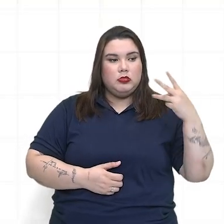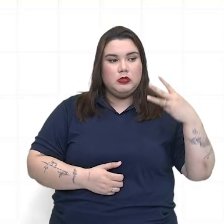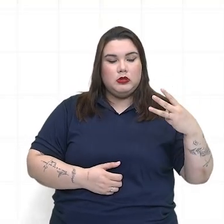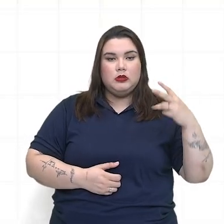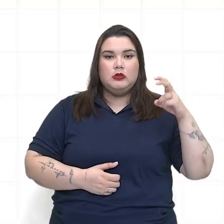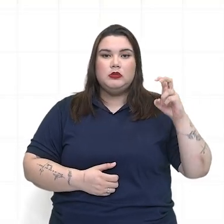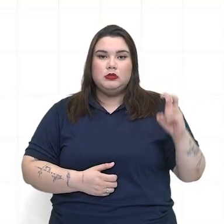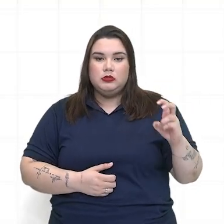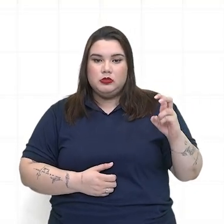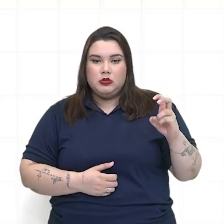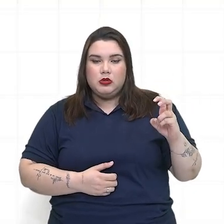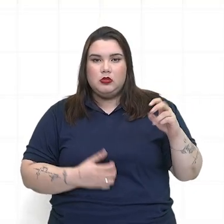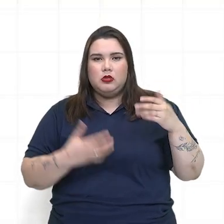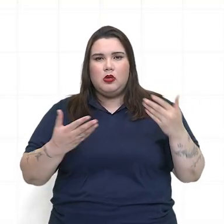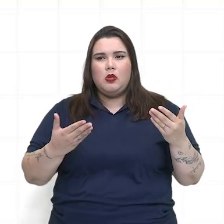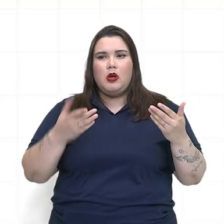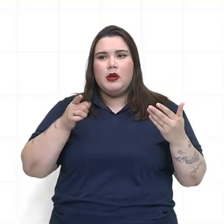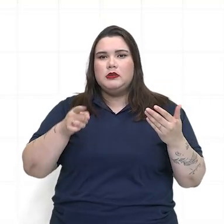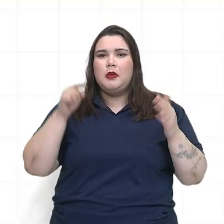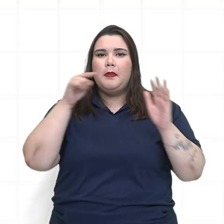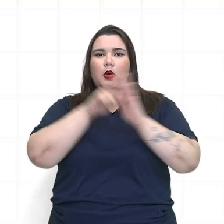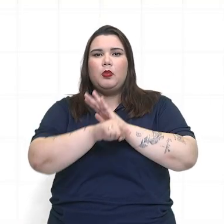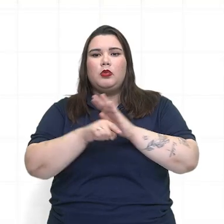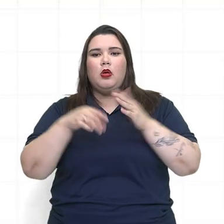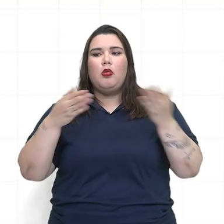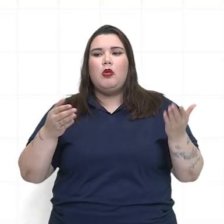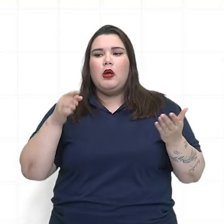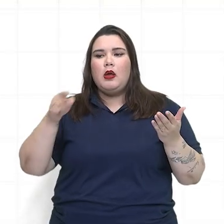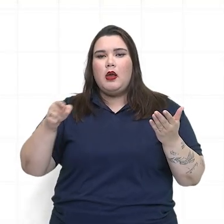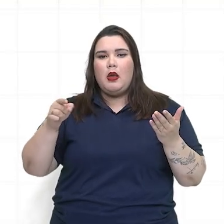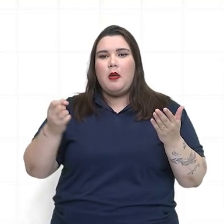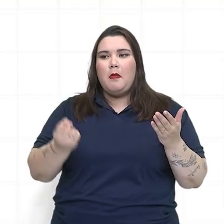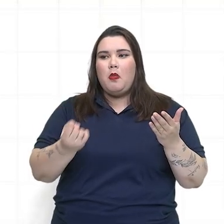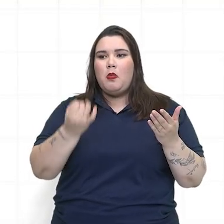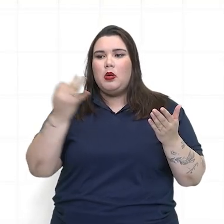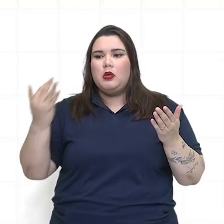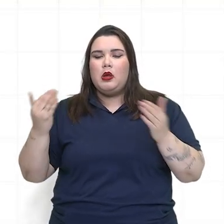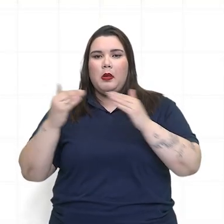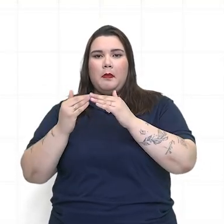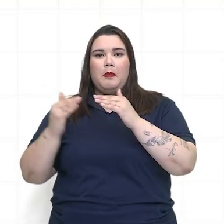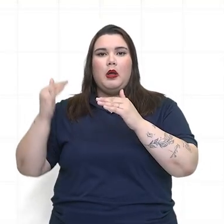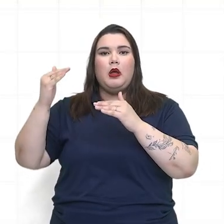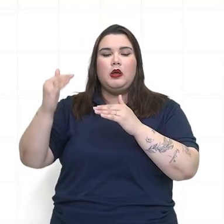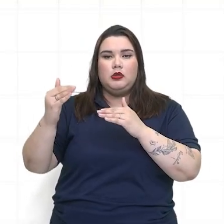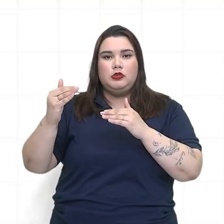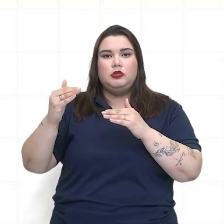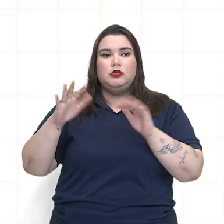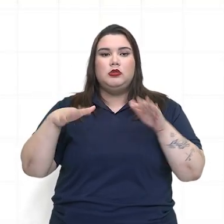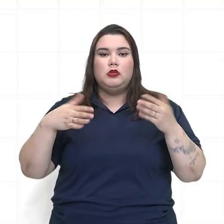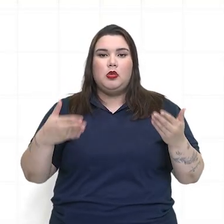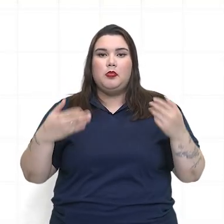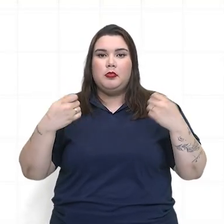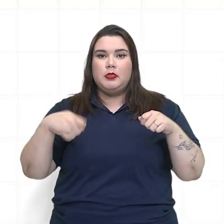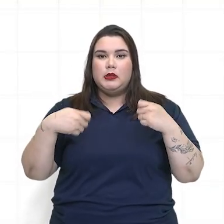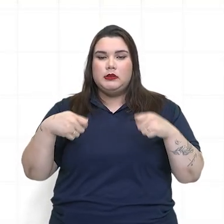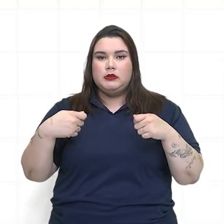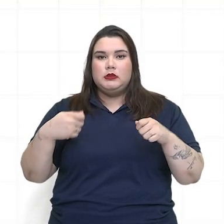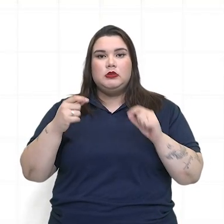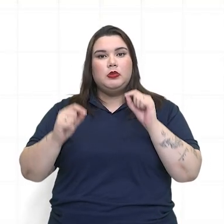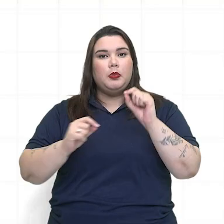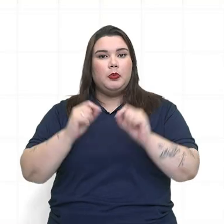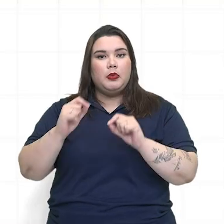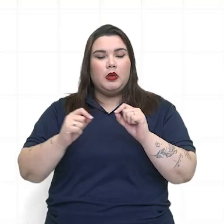pergunta, né, basta efetuar a diferença entre Carlos e Antônio, ou seja, vamos fazer uso aí de que